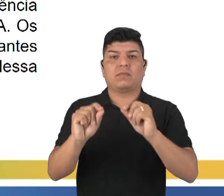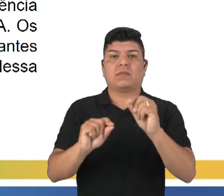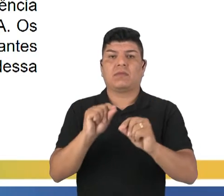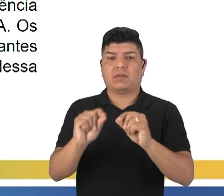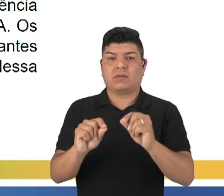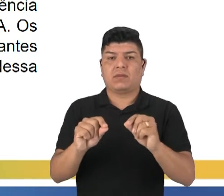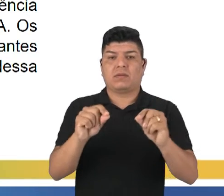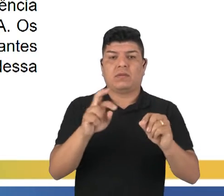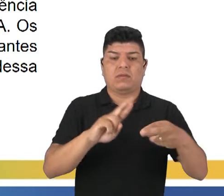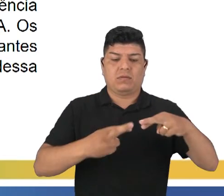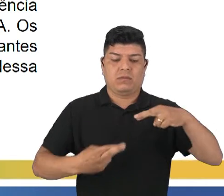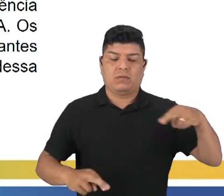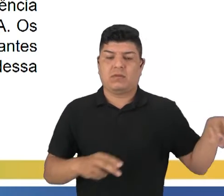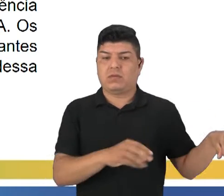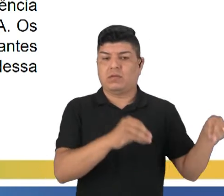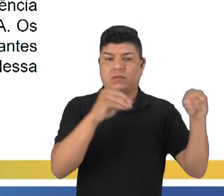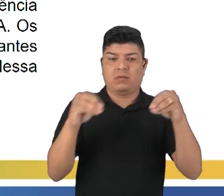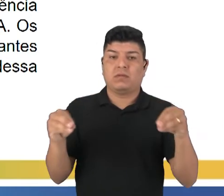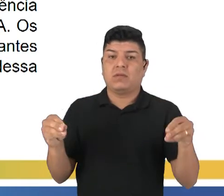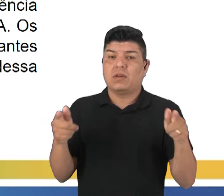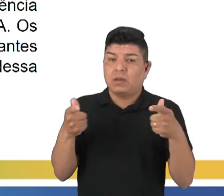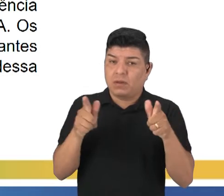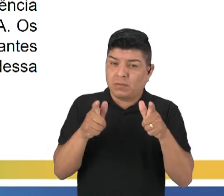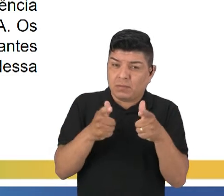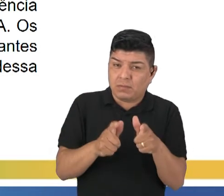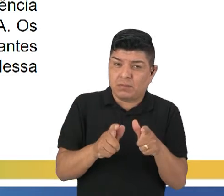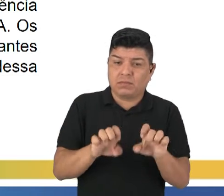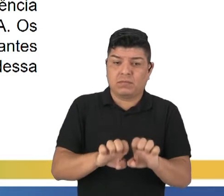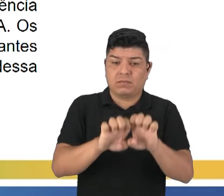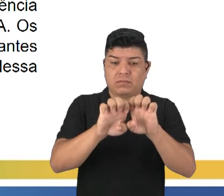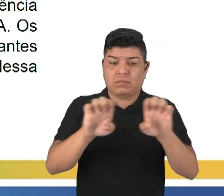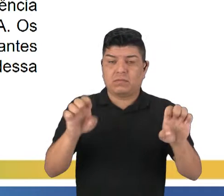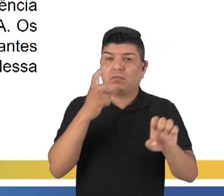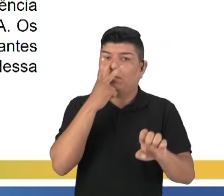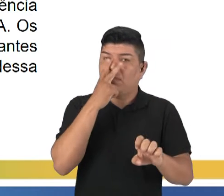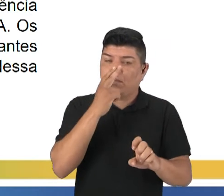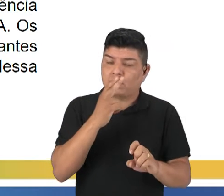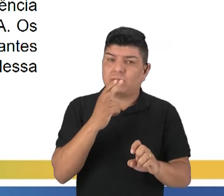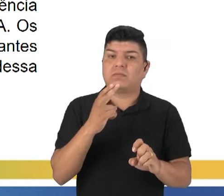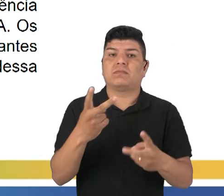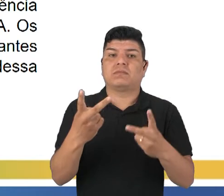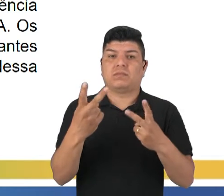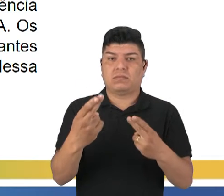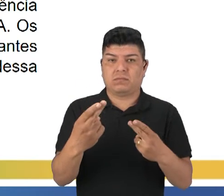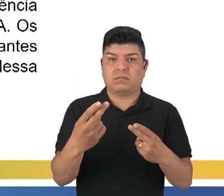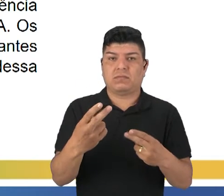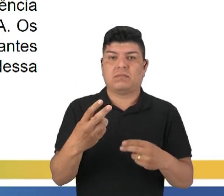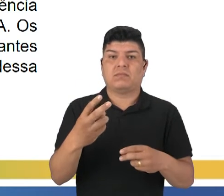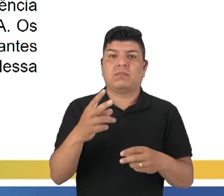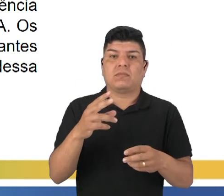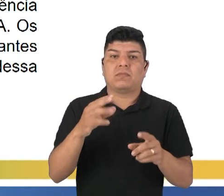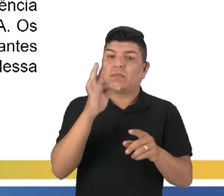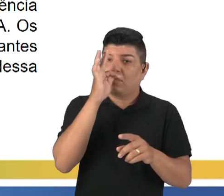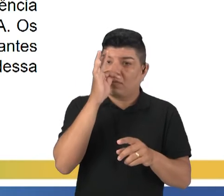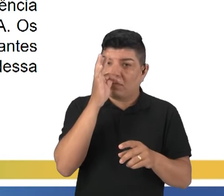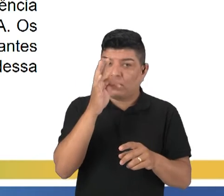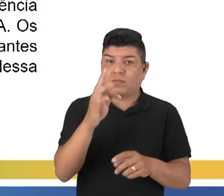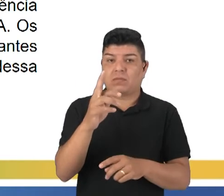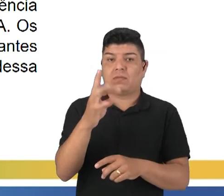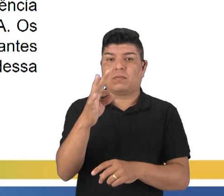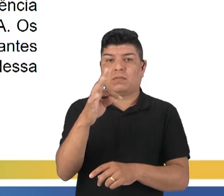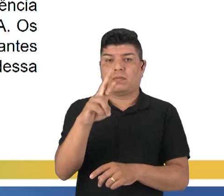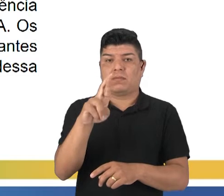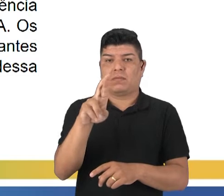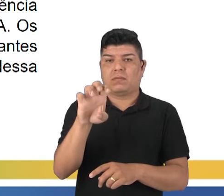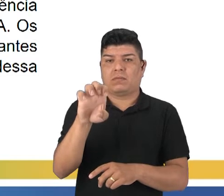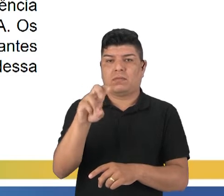RNA transportador ele é pequeno, apresenta uma estrutura semelhante à de um trevo, né, aquela folhinha do trevo,